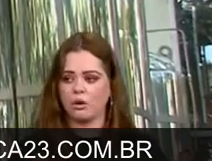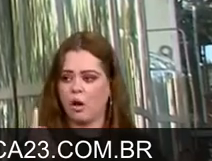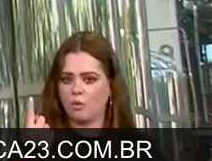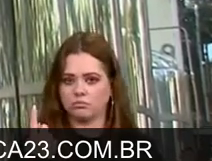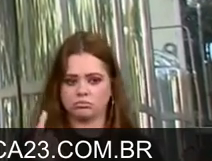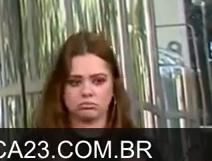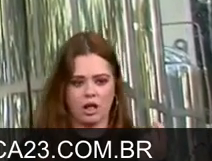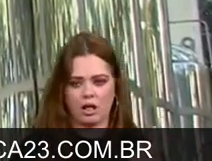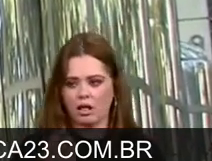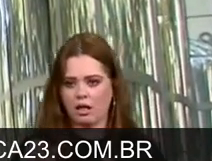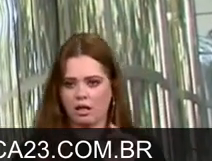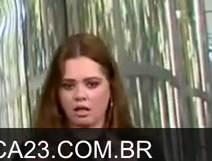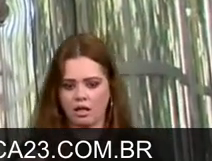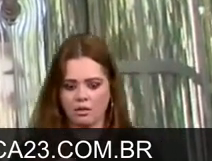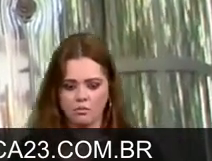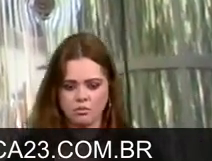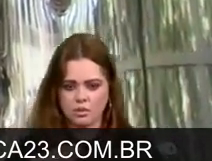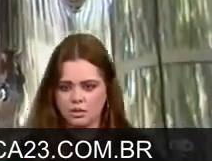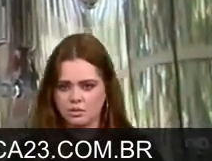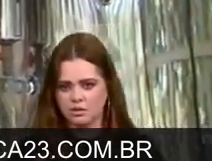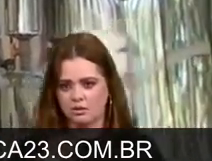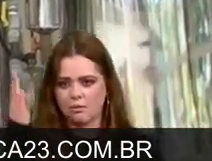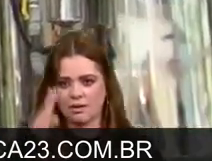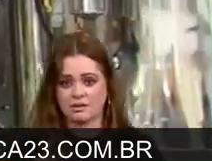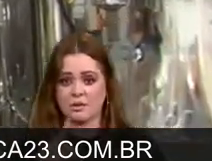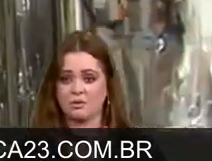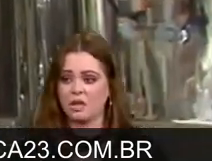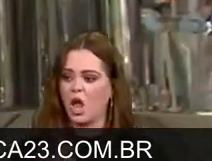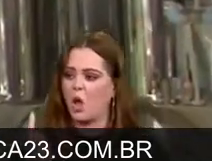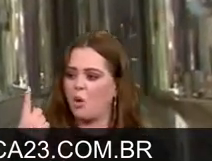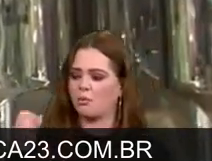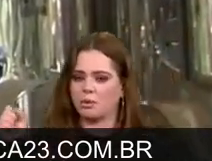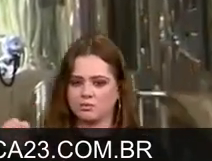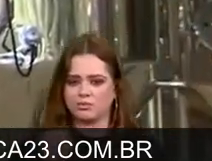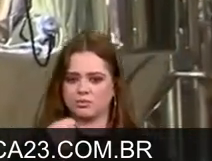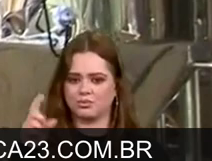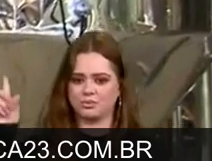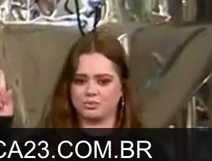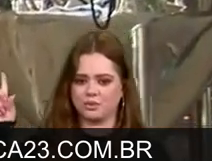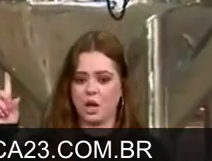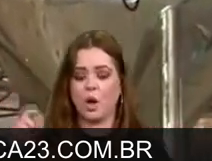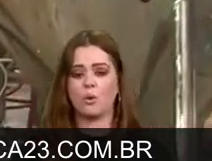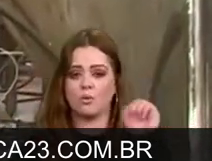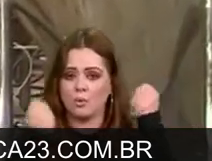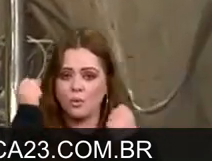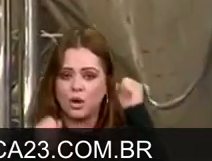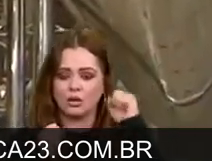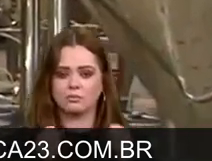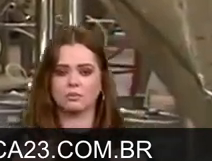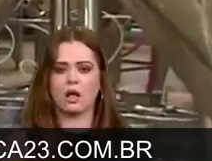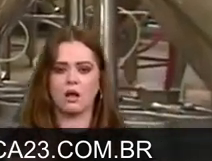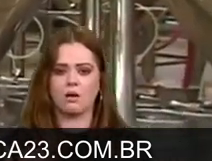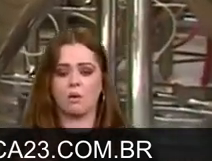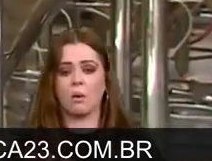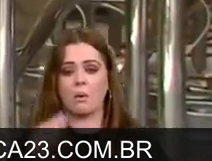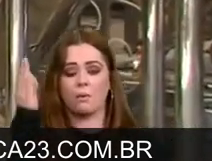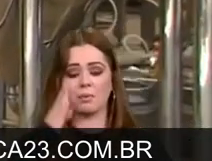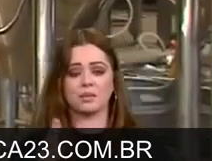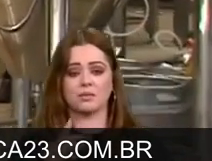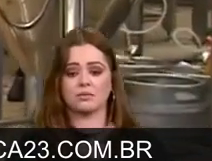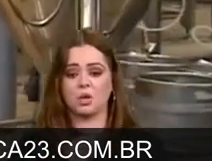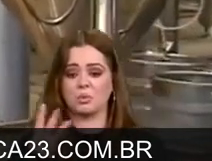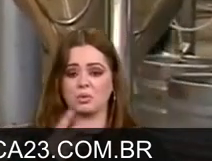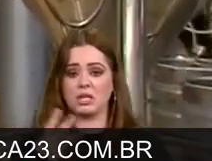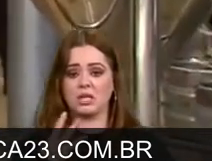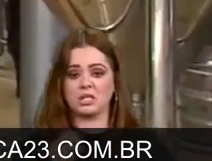cada 8 municípios brasileiros tem pelo menos uma cervejaria. Atualmente, o Brasil é o terceiro maior produtor mundial de